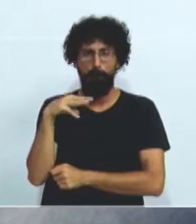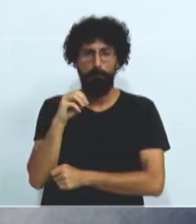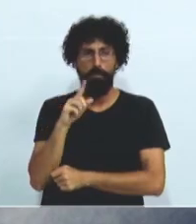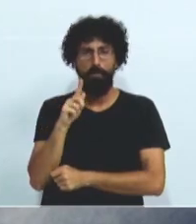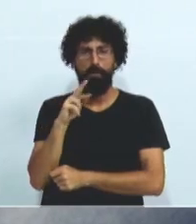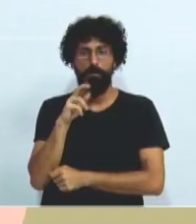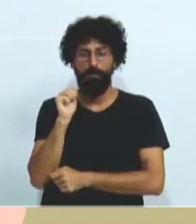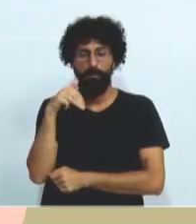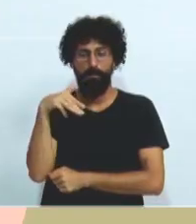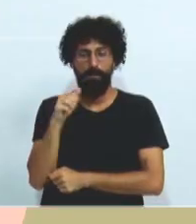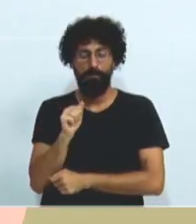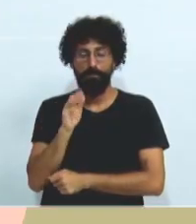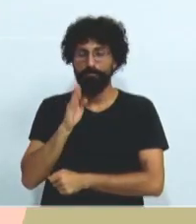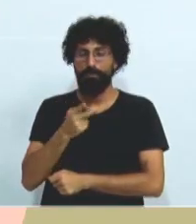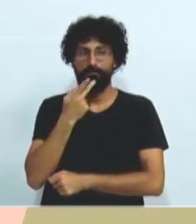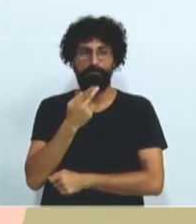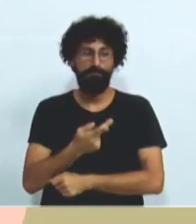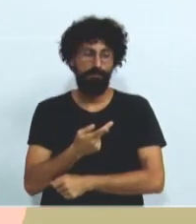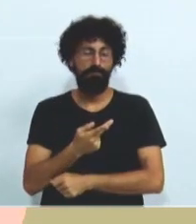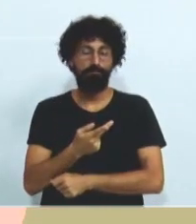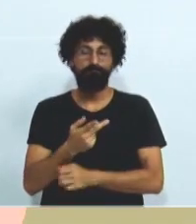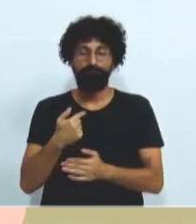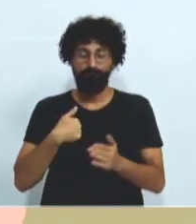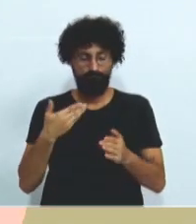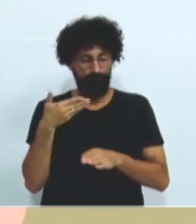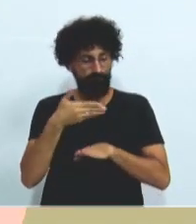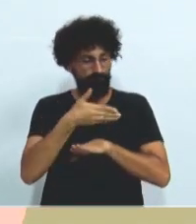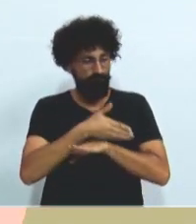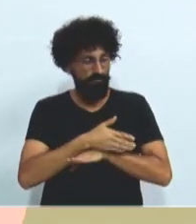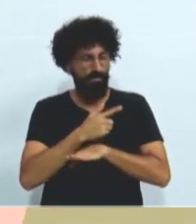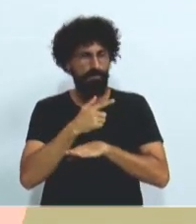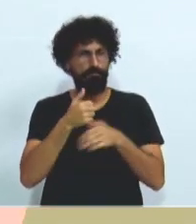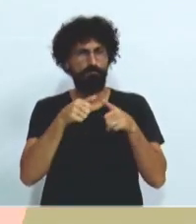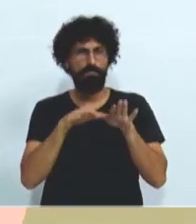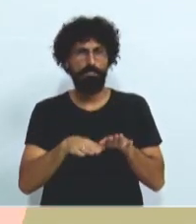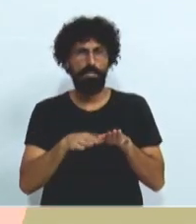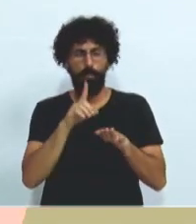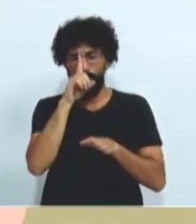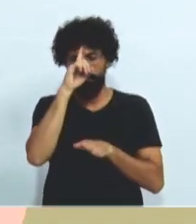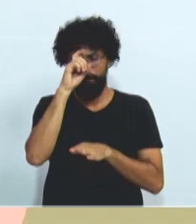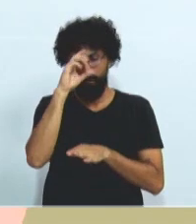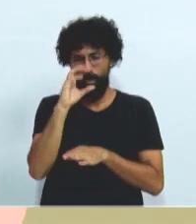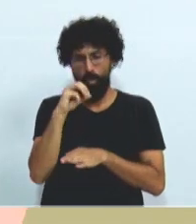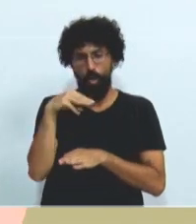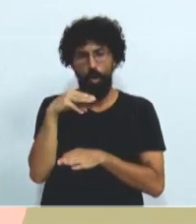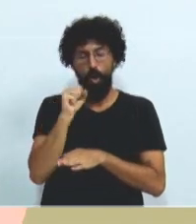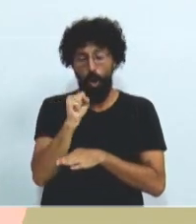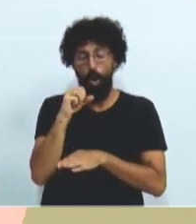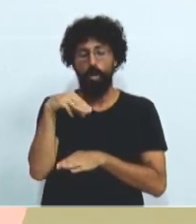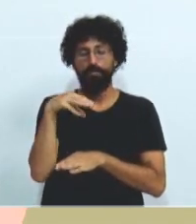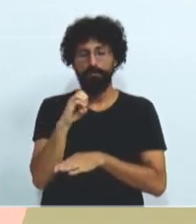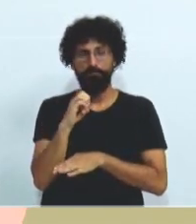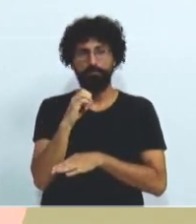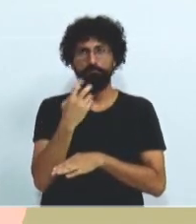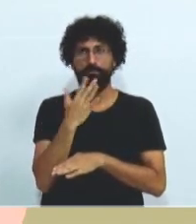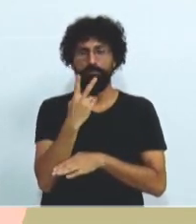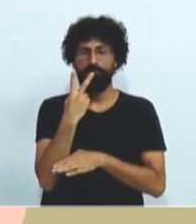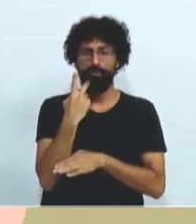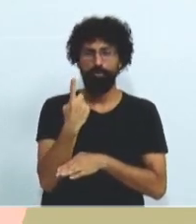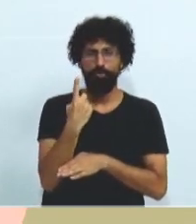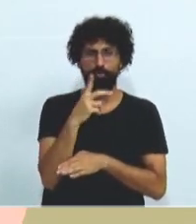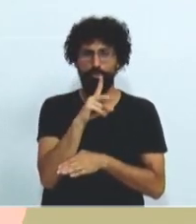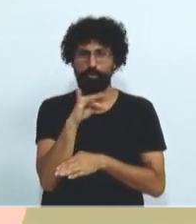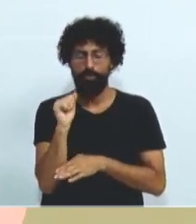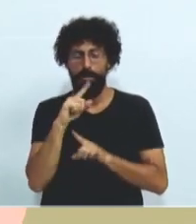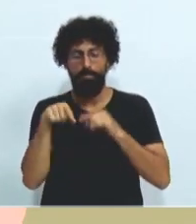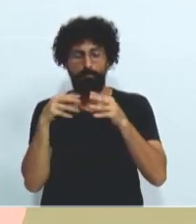falou. Aí eu vim, passei 21 dias no Cosme, no Hospital Cosme, aí de lá já fui transferida para o Hospital